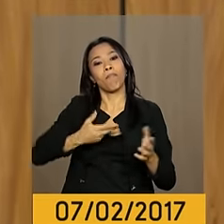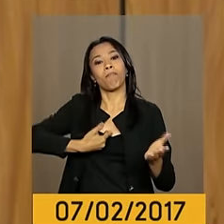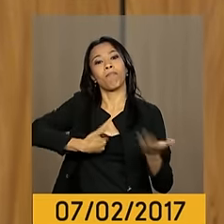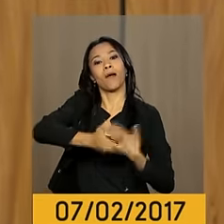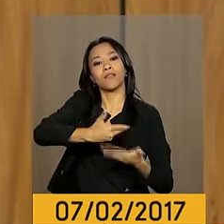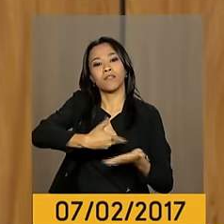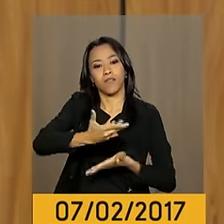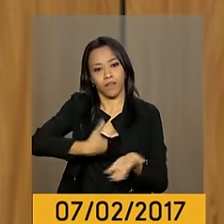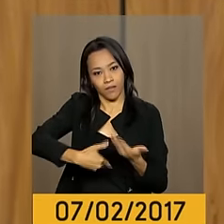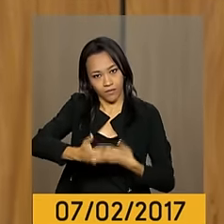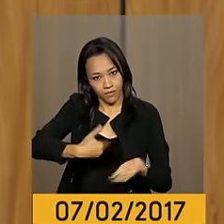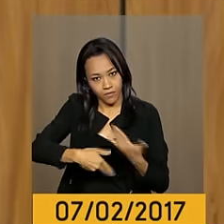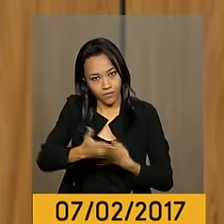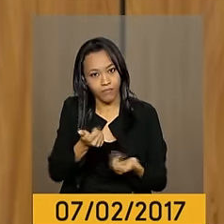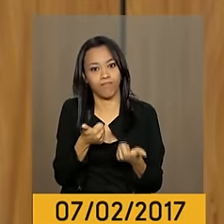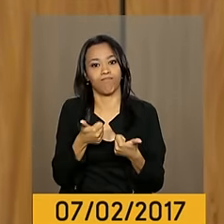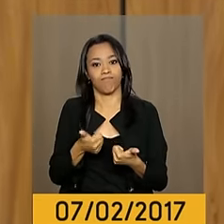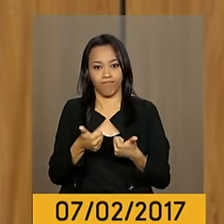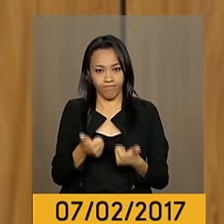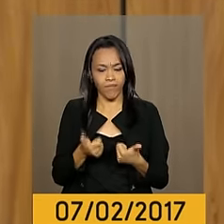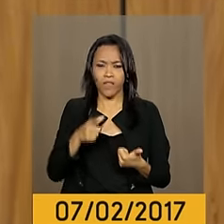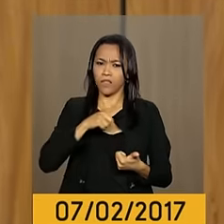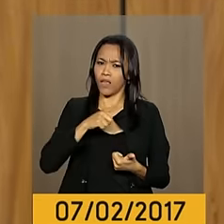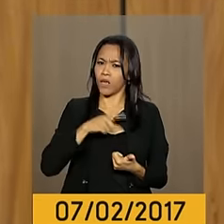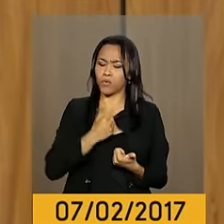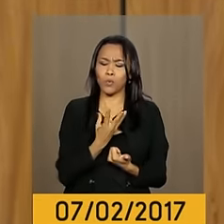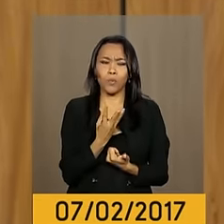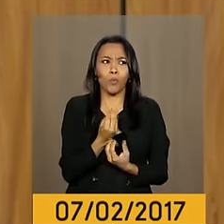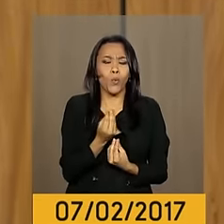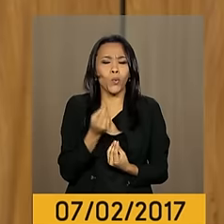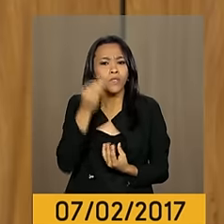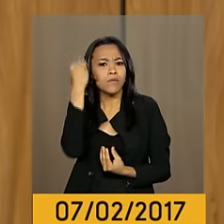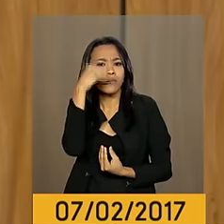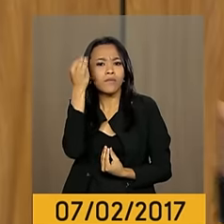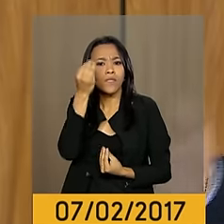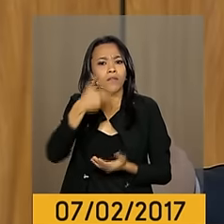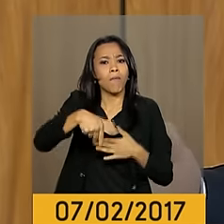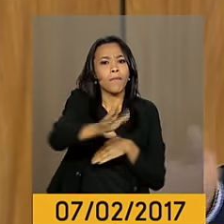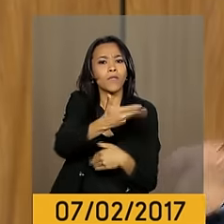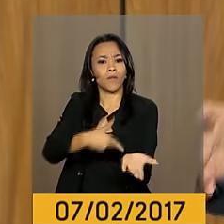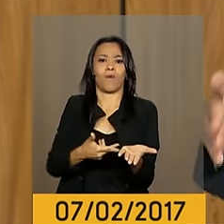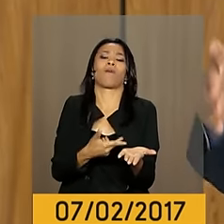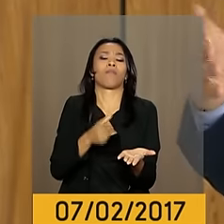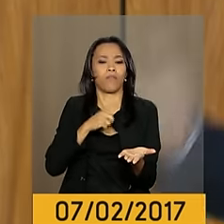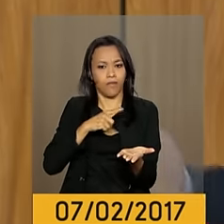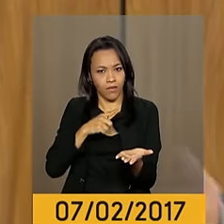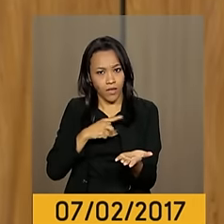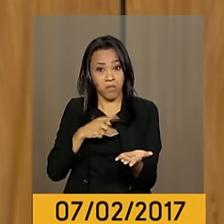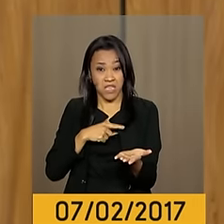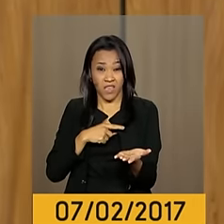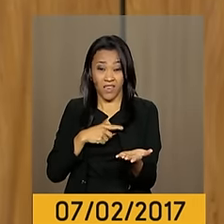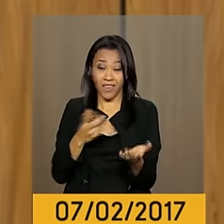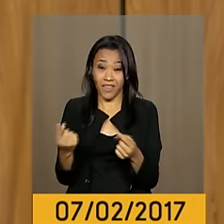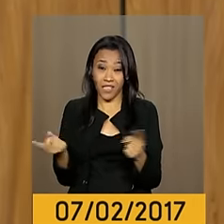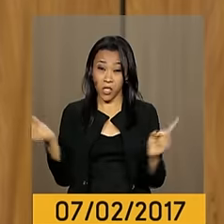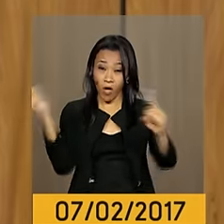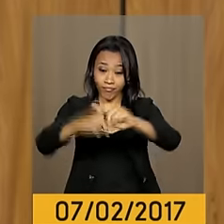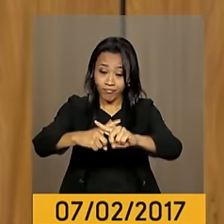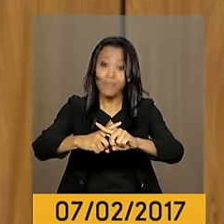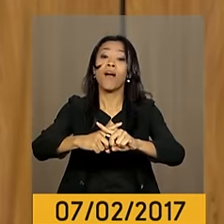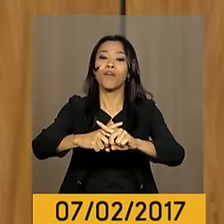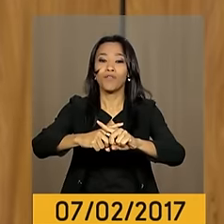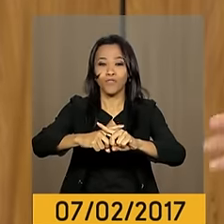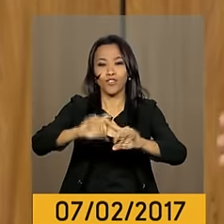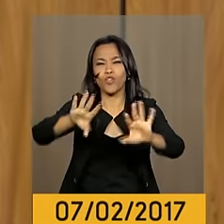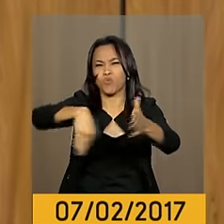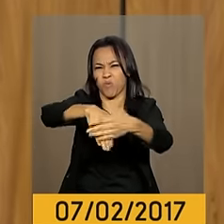parceiros temos muito para compartilhar muito para trocar e a rivalidade que seja só